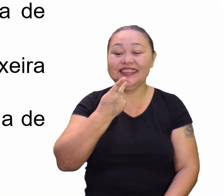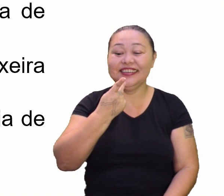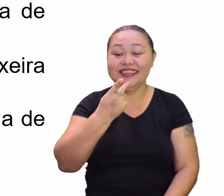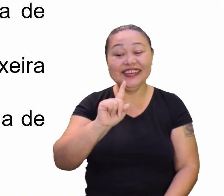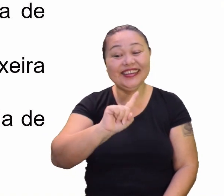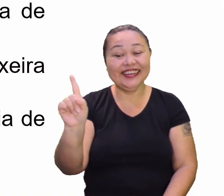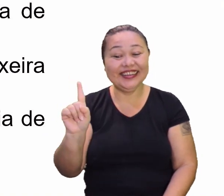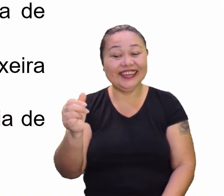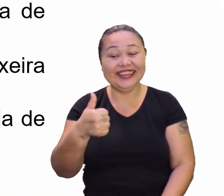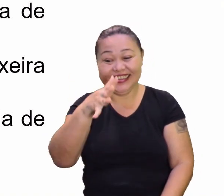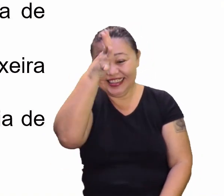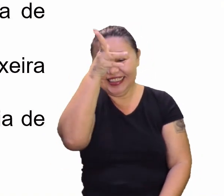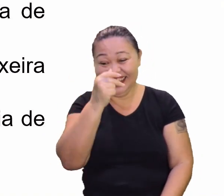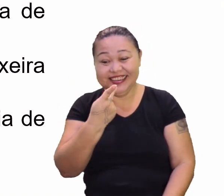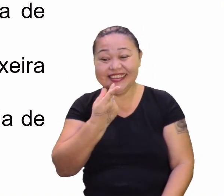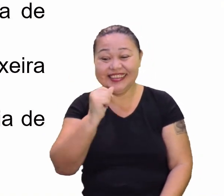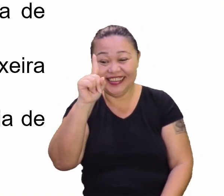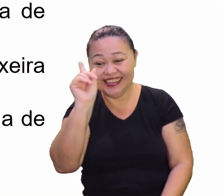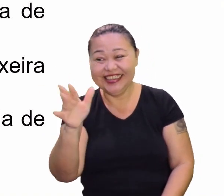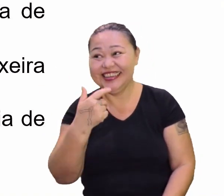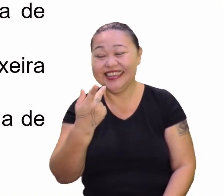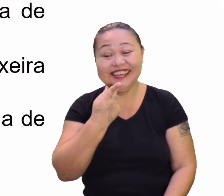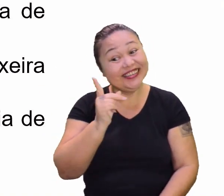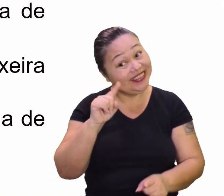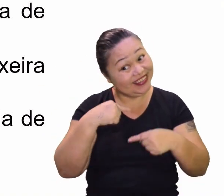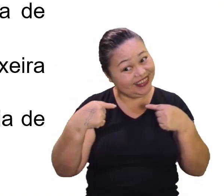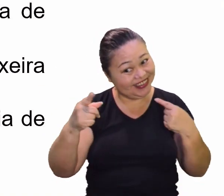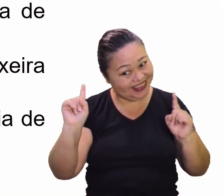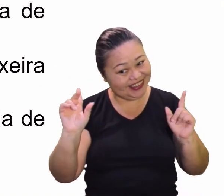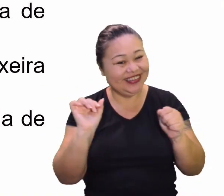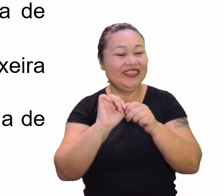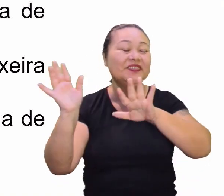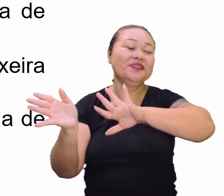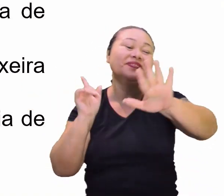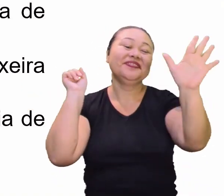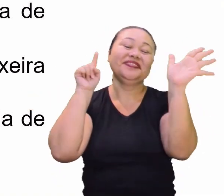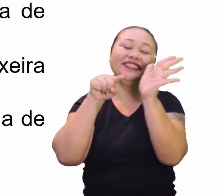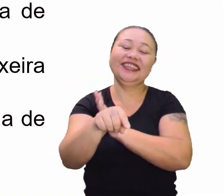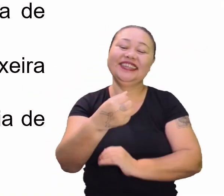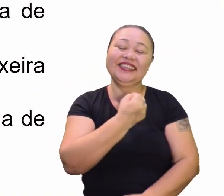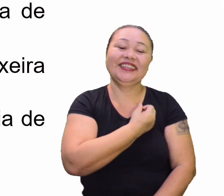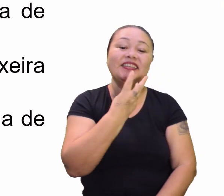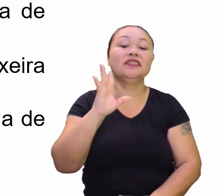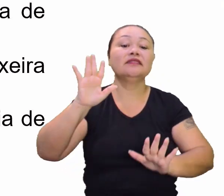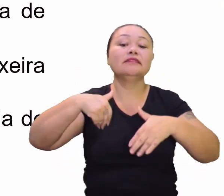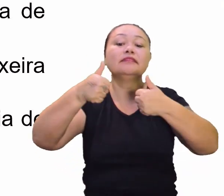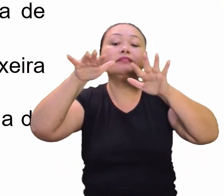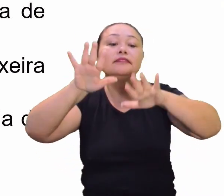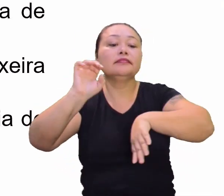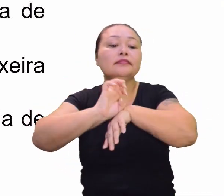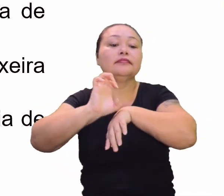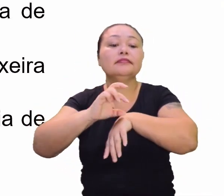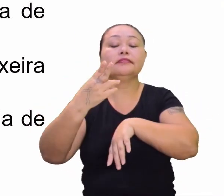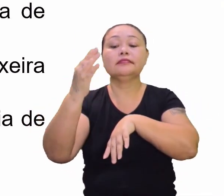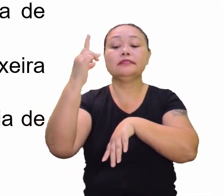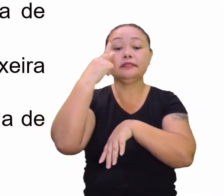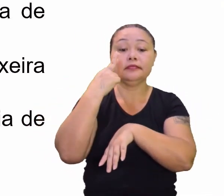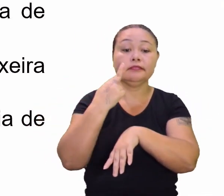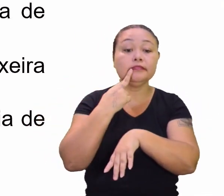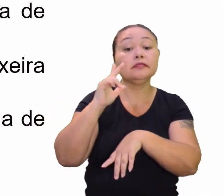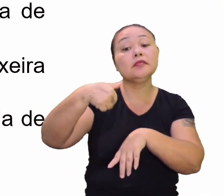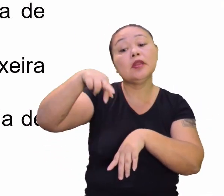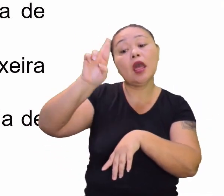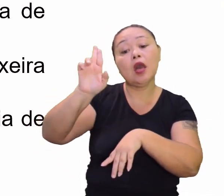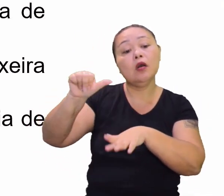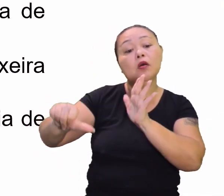A galinha desfaladeira daí, ó. Questão 3. Quando foi instalado o estado de Rondônia